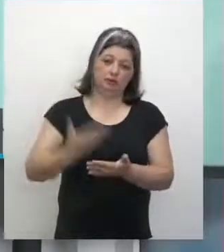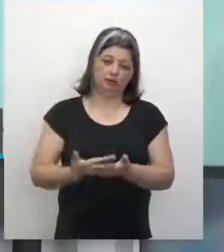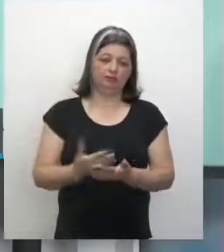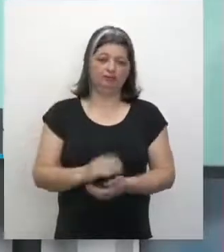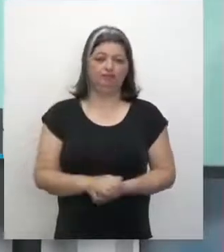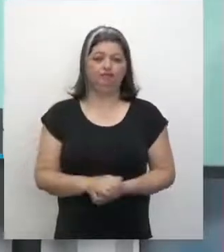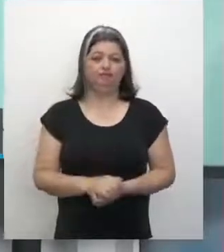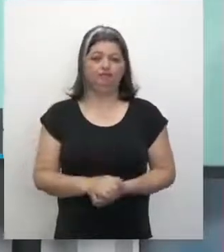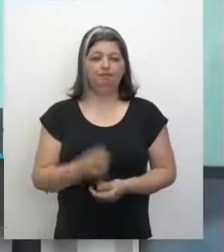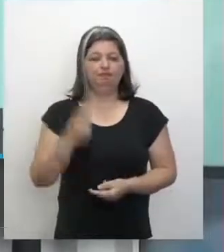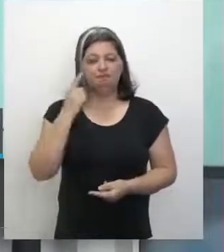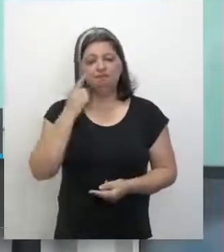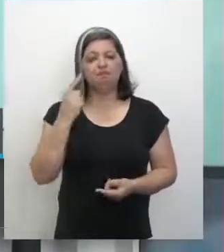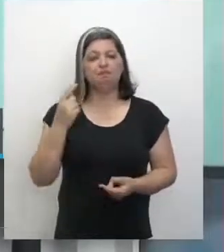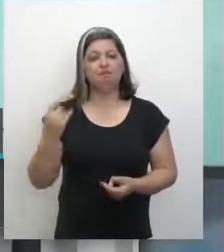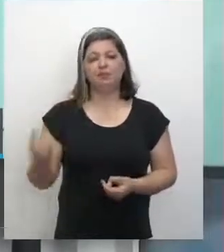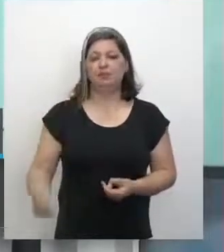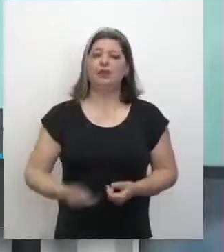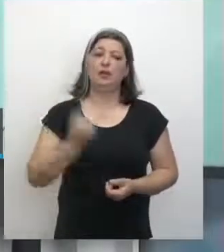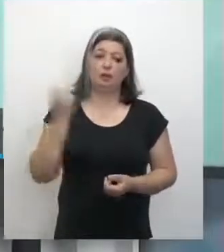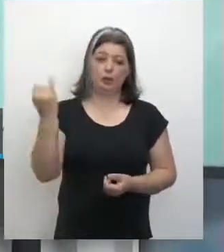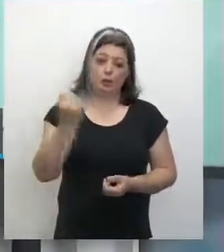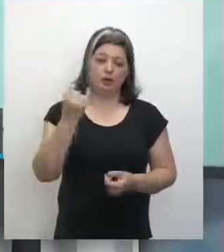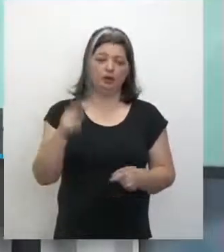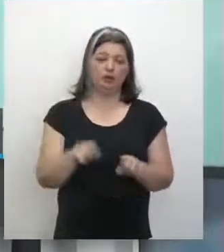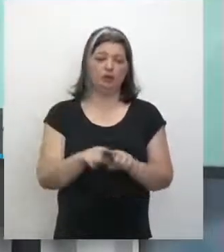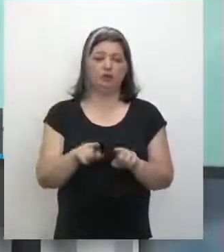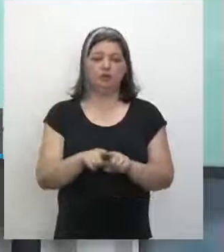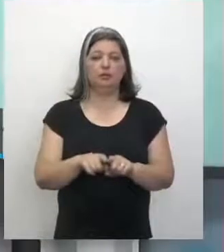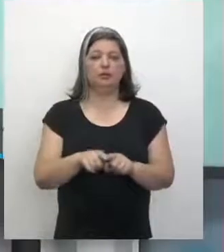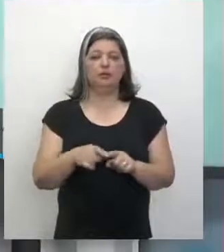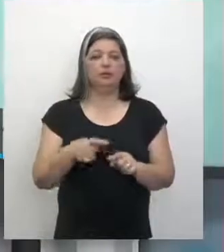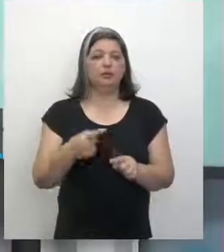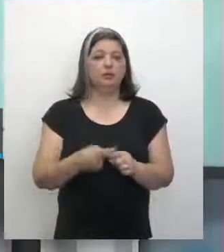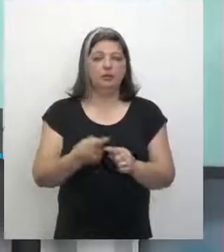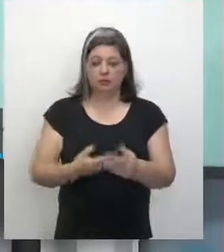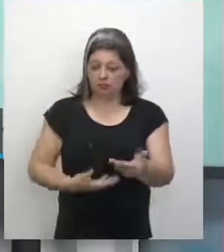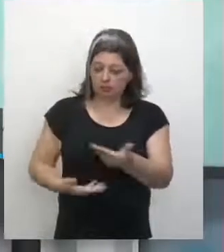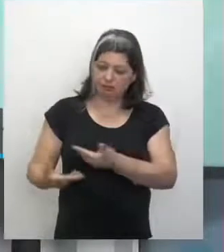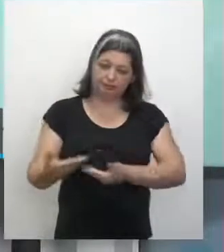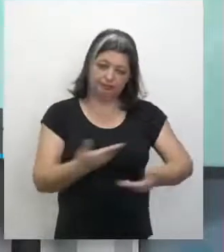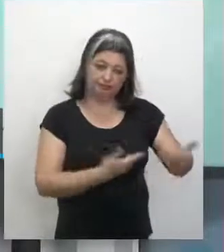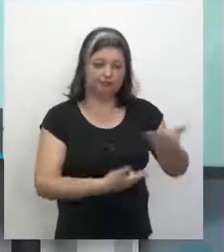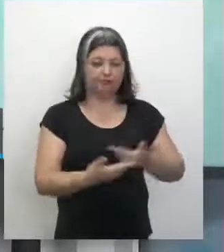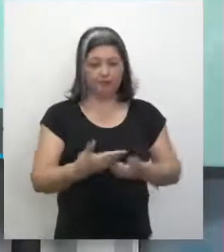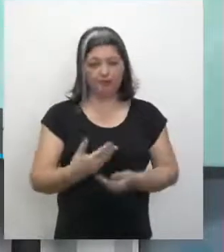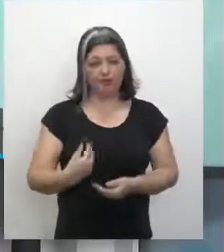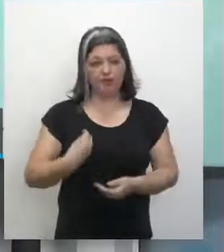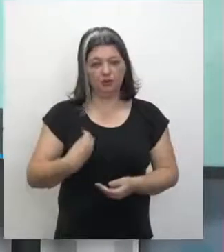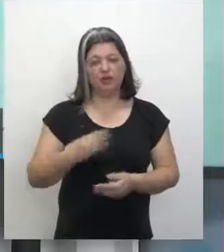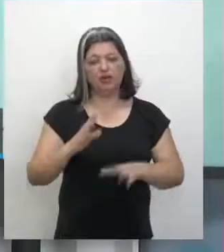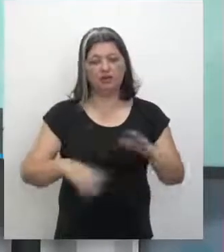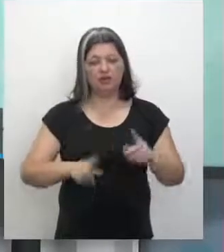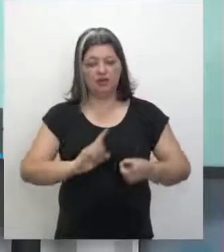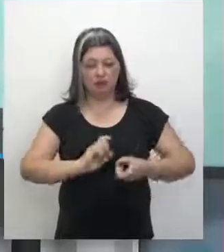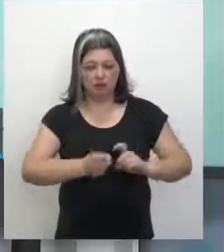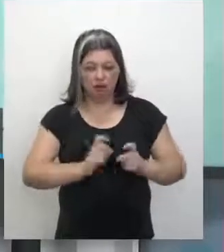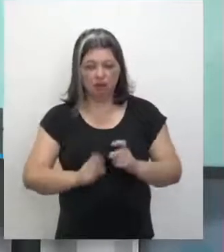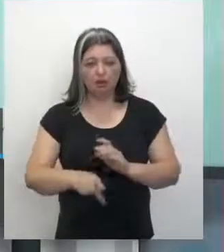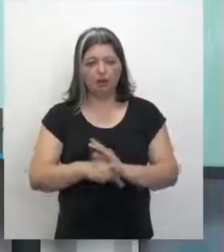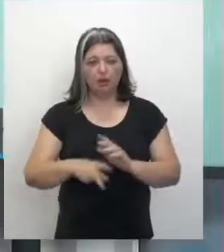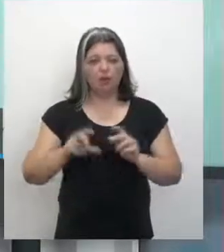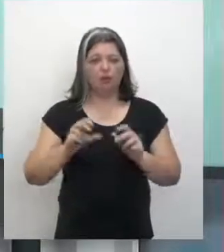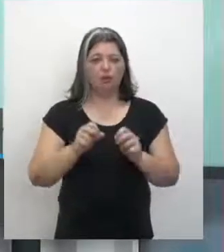considero aí uma situação bem atípica pela convivência que a gente vê, né? Quando vê reuniões aí da ONU,